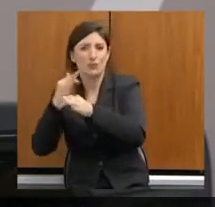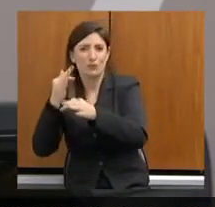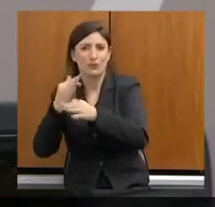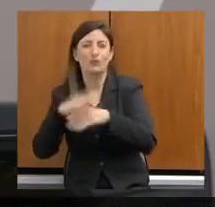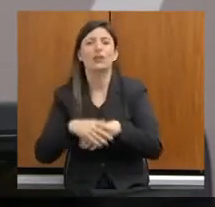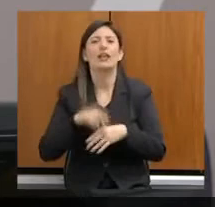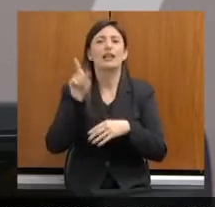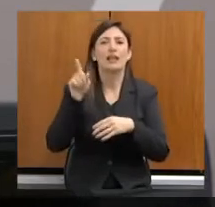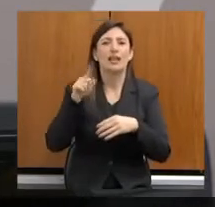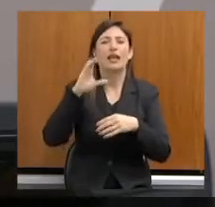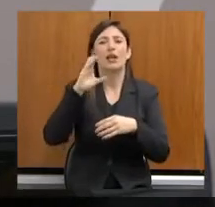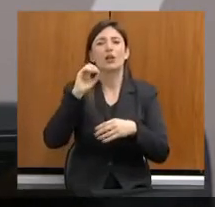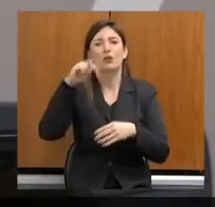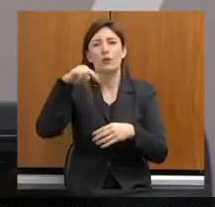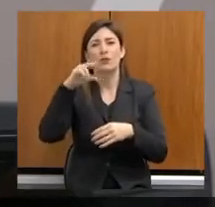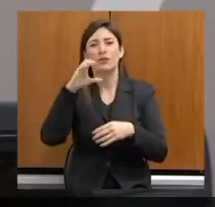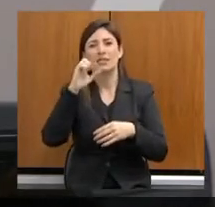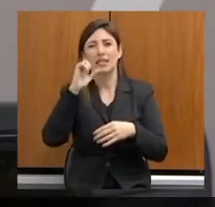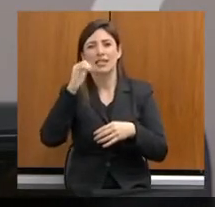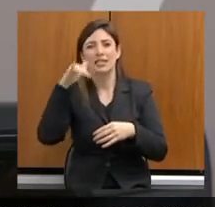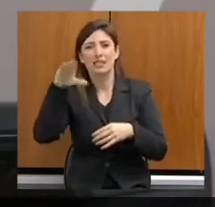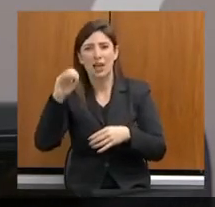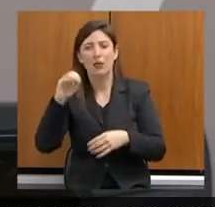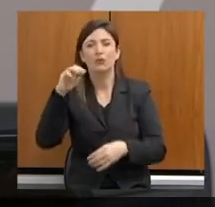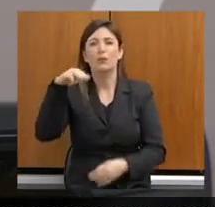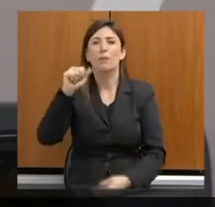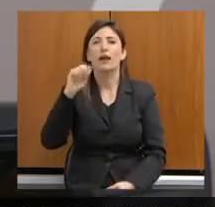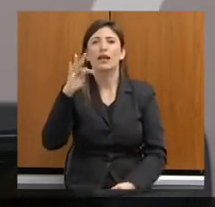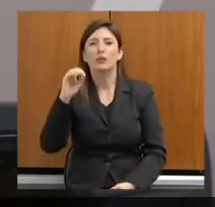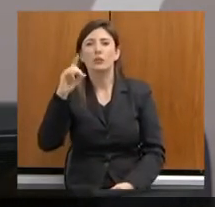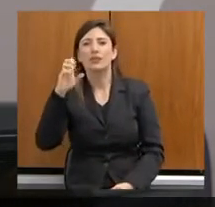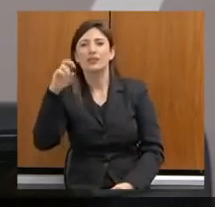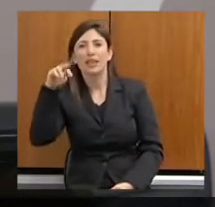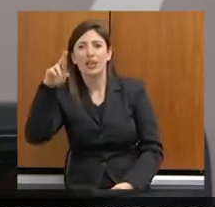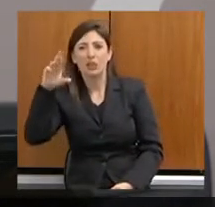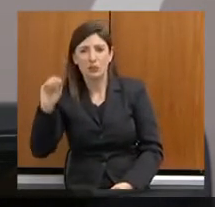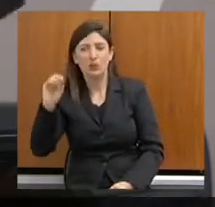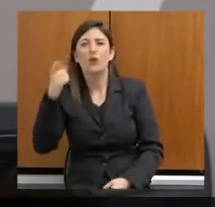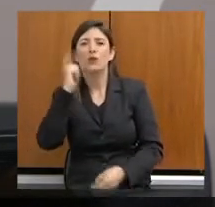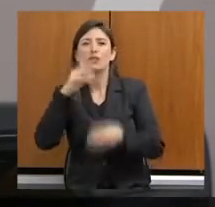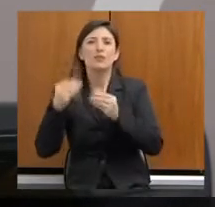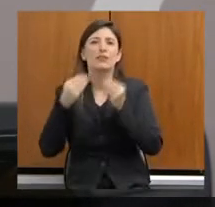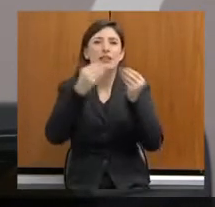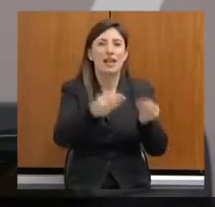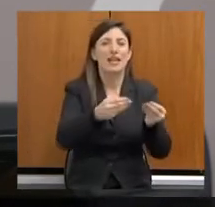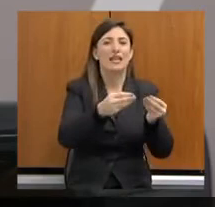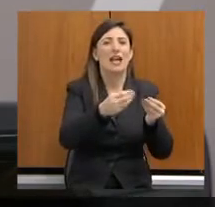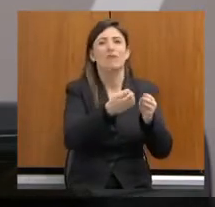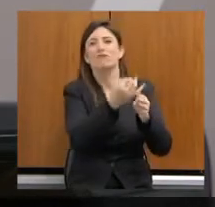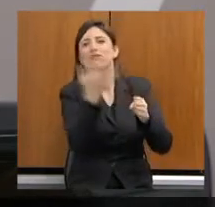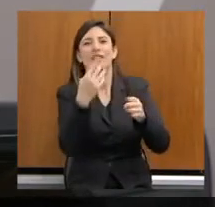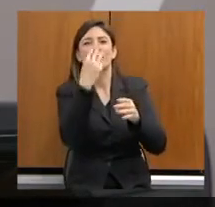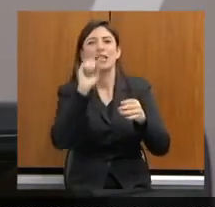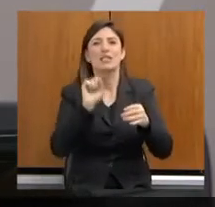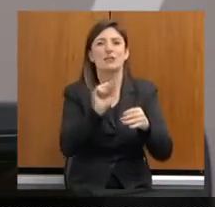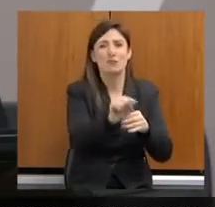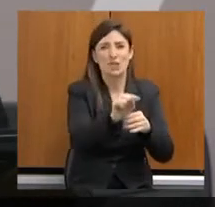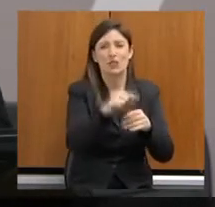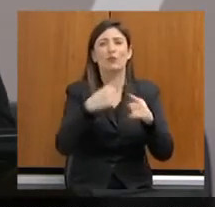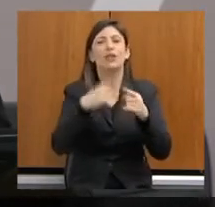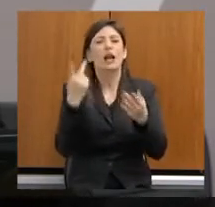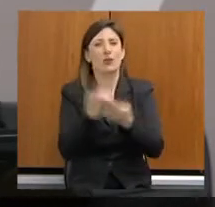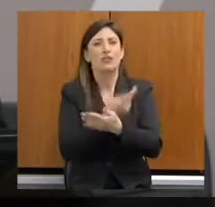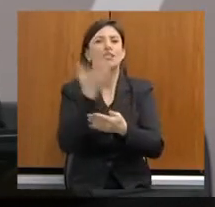o número 3 mil simbolicamente desde a criação é da queda que Foi extinta na reforma